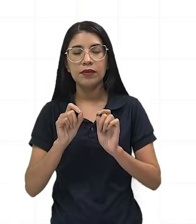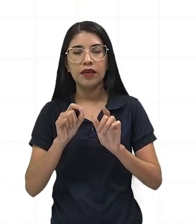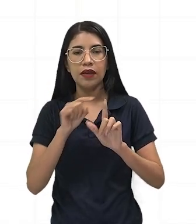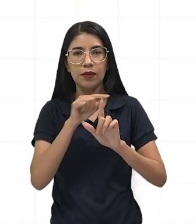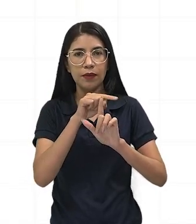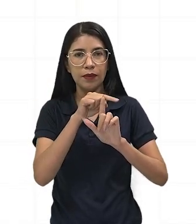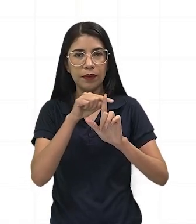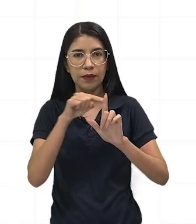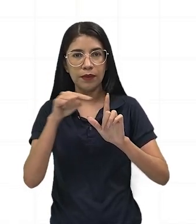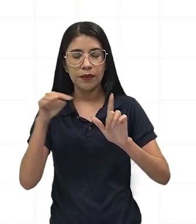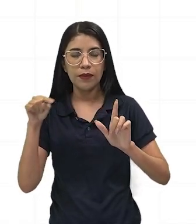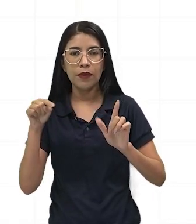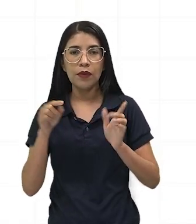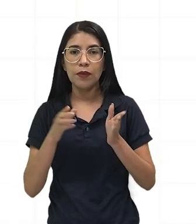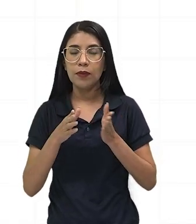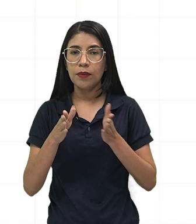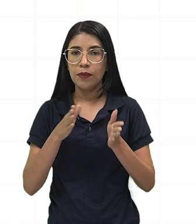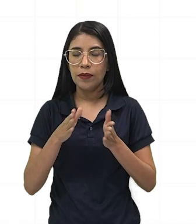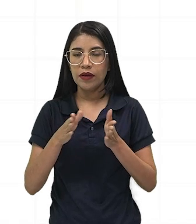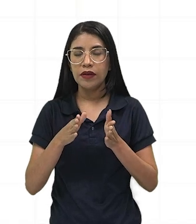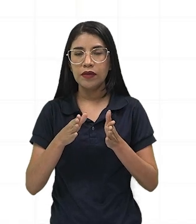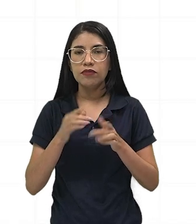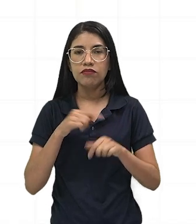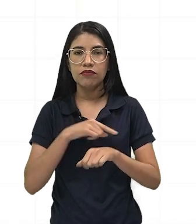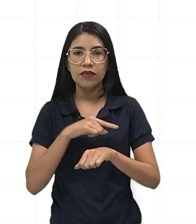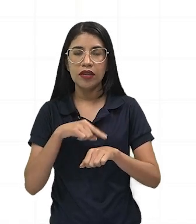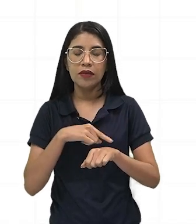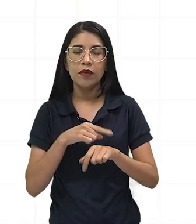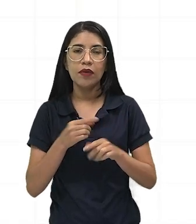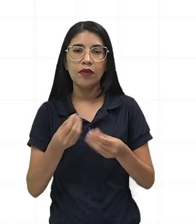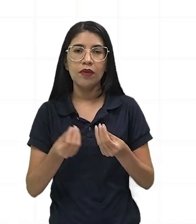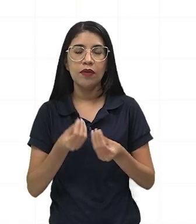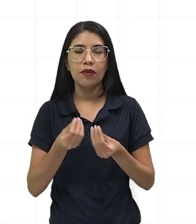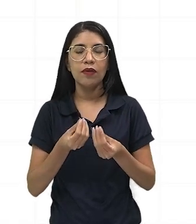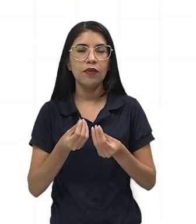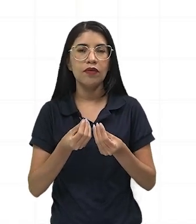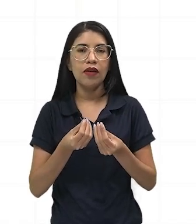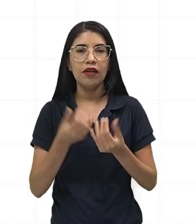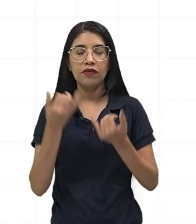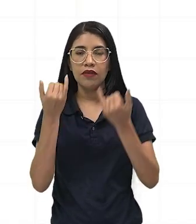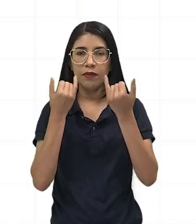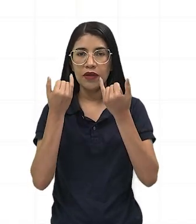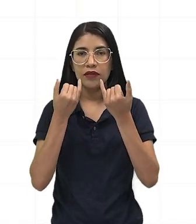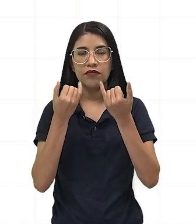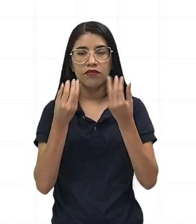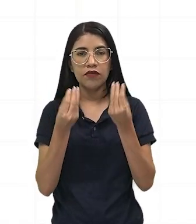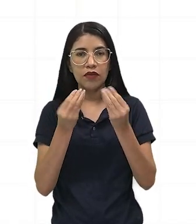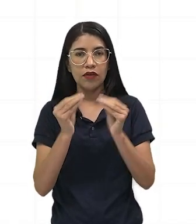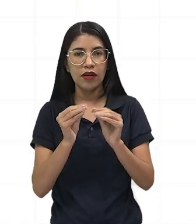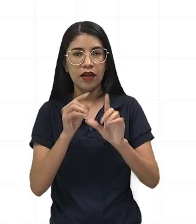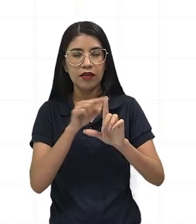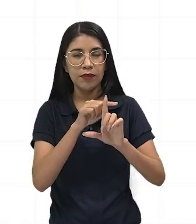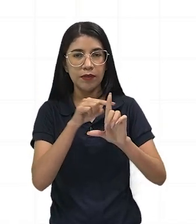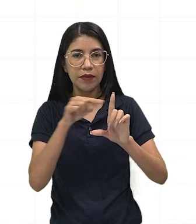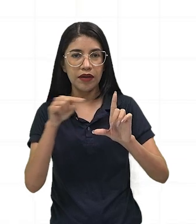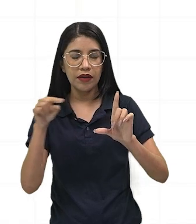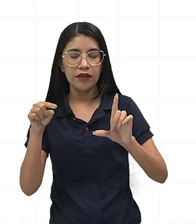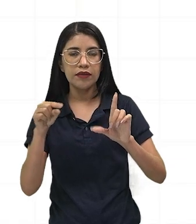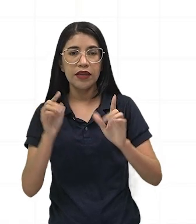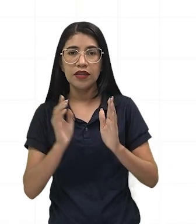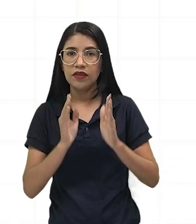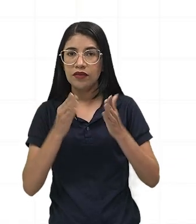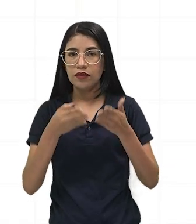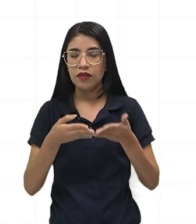um determinado tempo, né? Como que se comportou aqui, ó. Aí nós vamos olhar para a